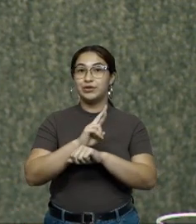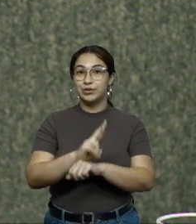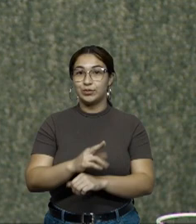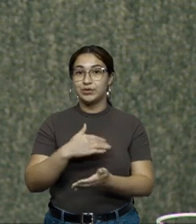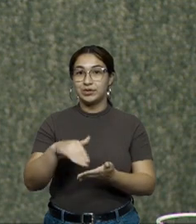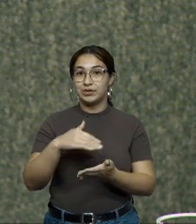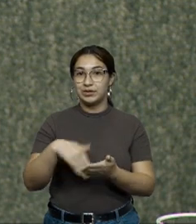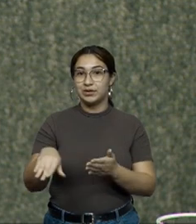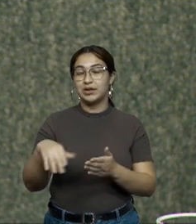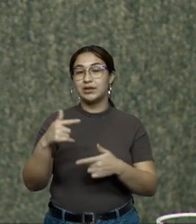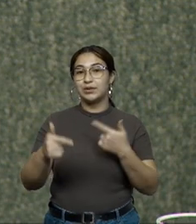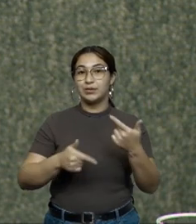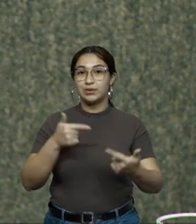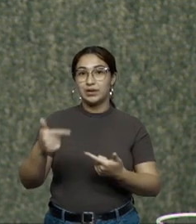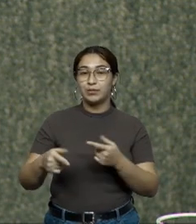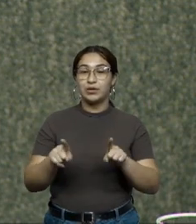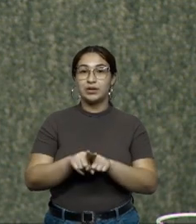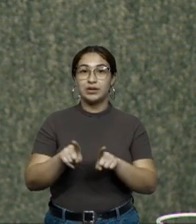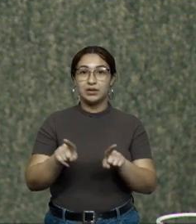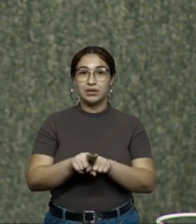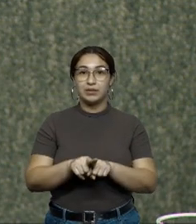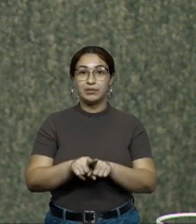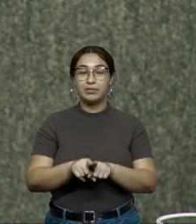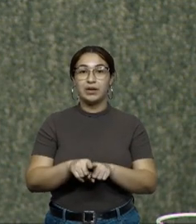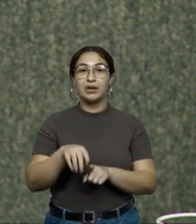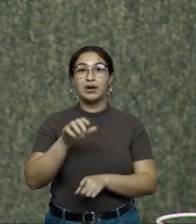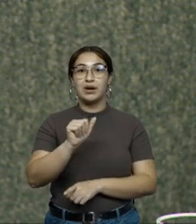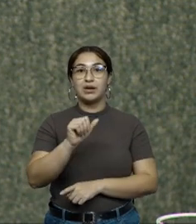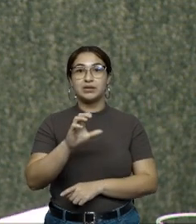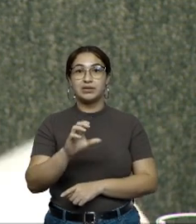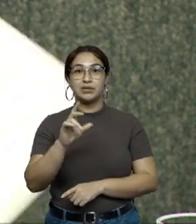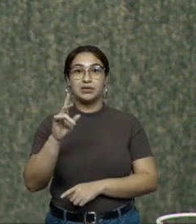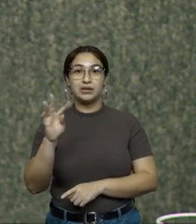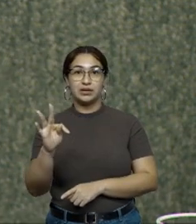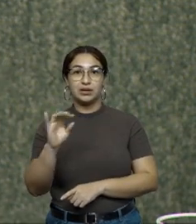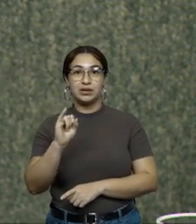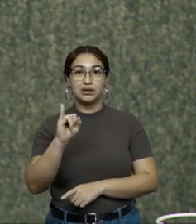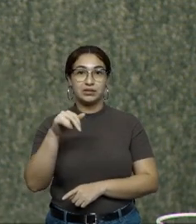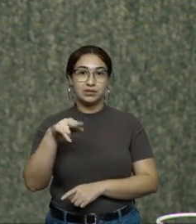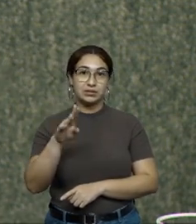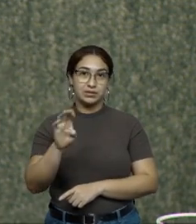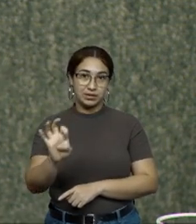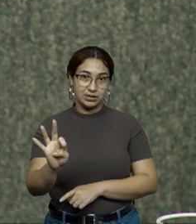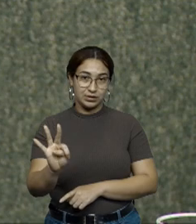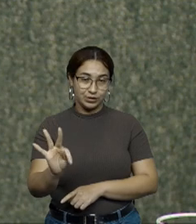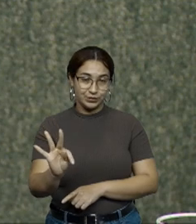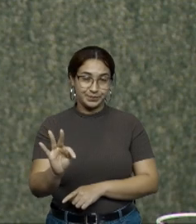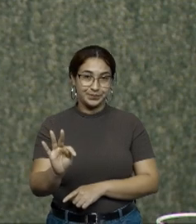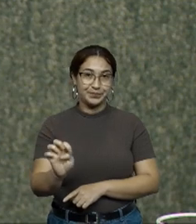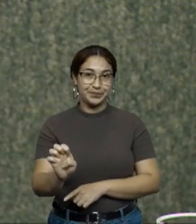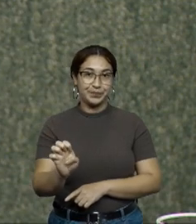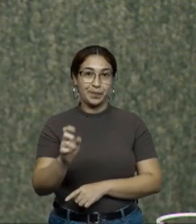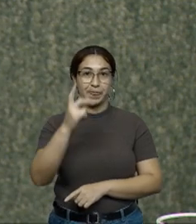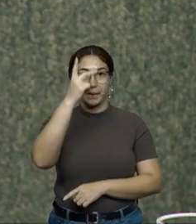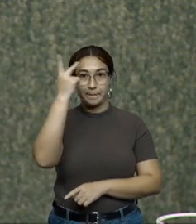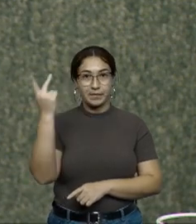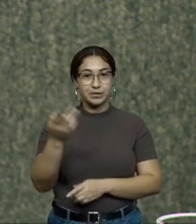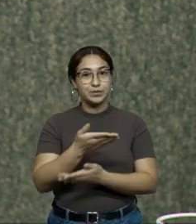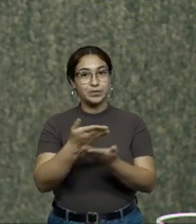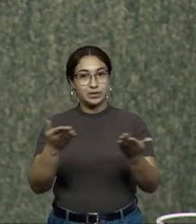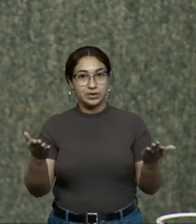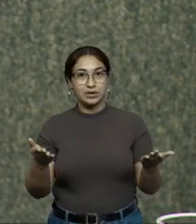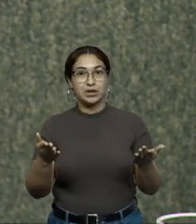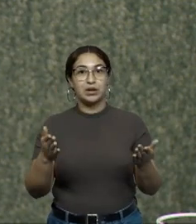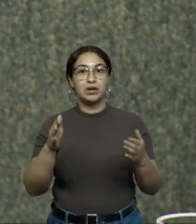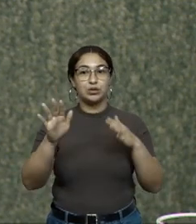Trabalhador EA diretora da secretaria de act se do sim tem essa seriam as pessoas que estão escaladas para falar